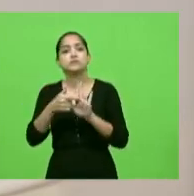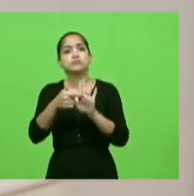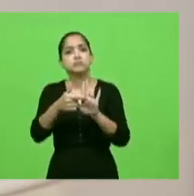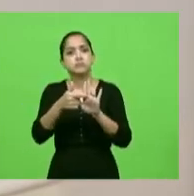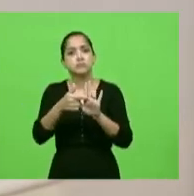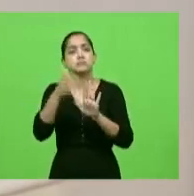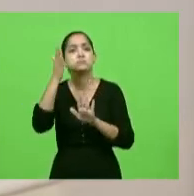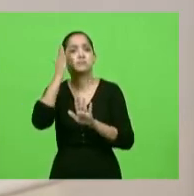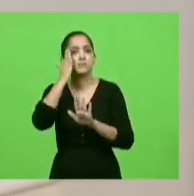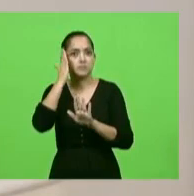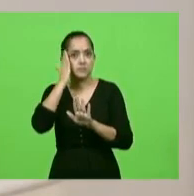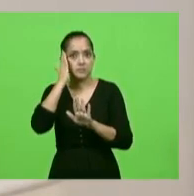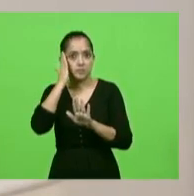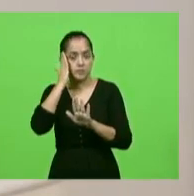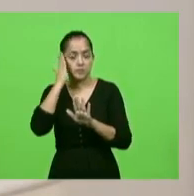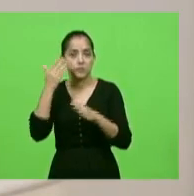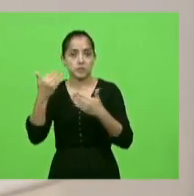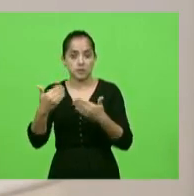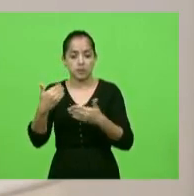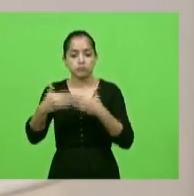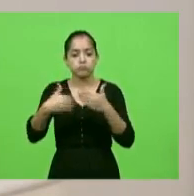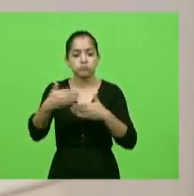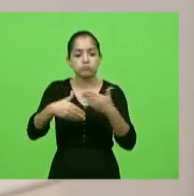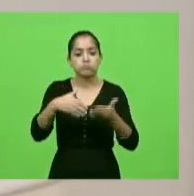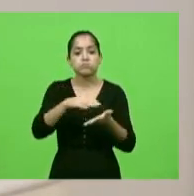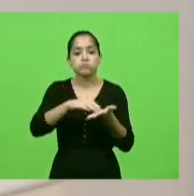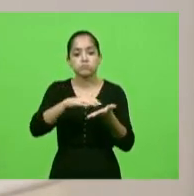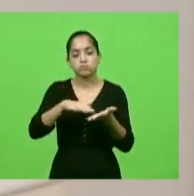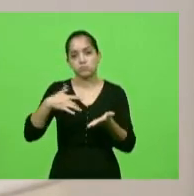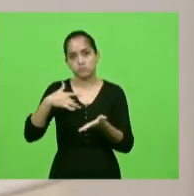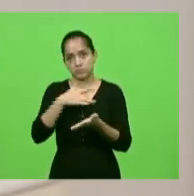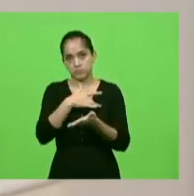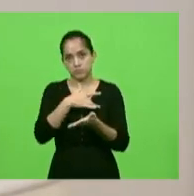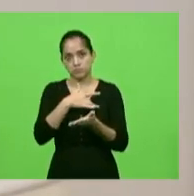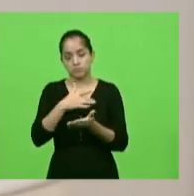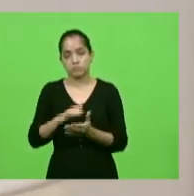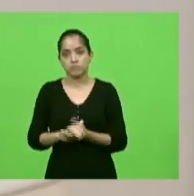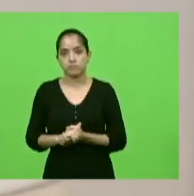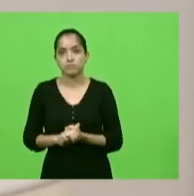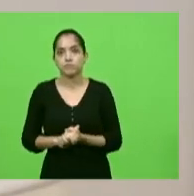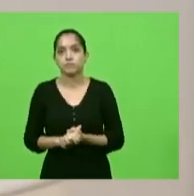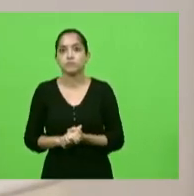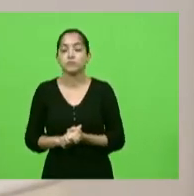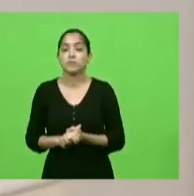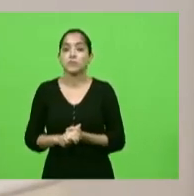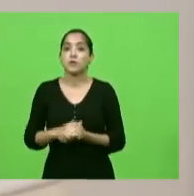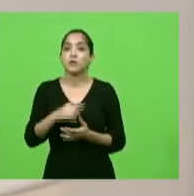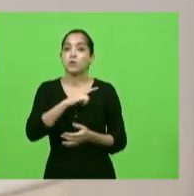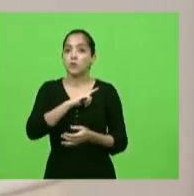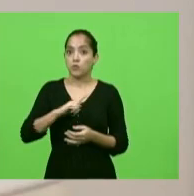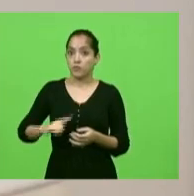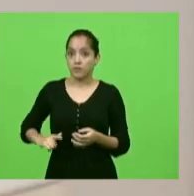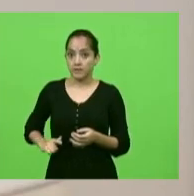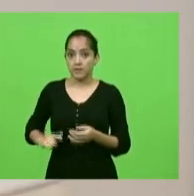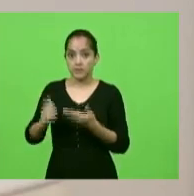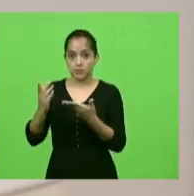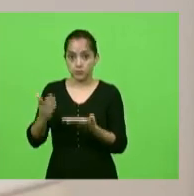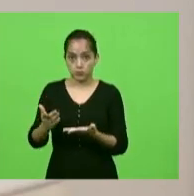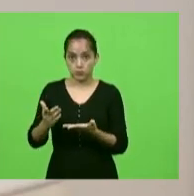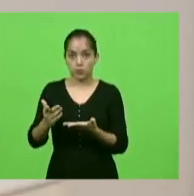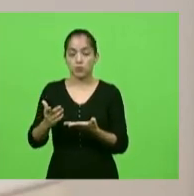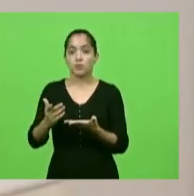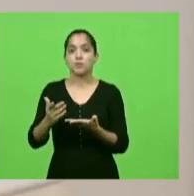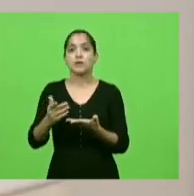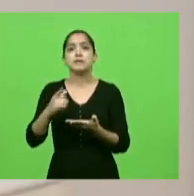conhecimento do cotidiano da Secretaria de Estado da Saúde. O governador, em 31 de março de 2020,